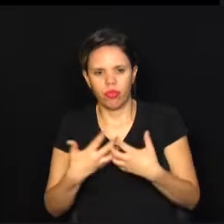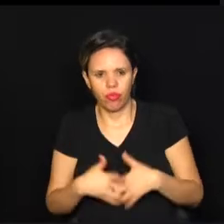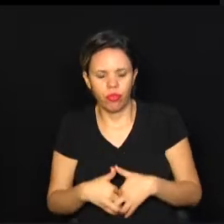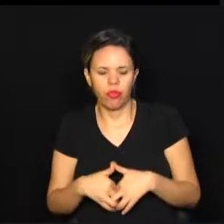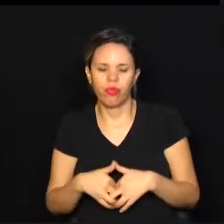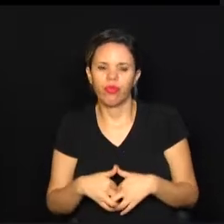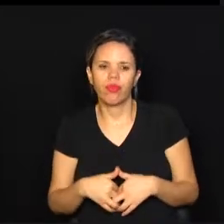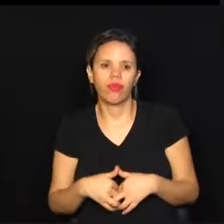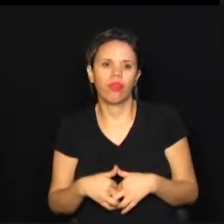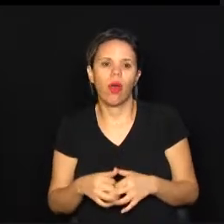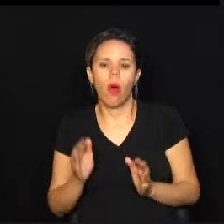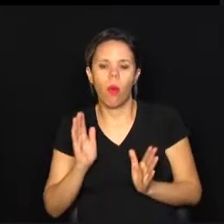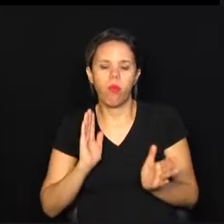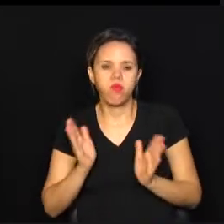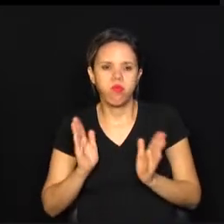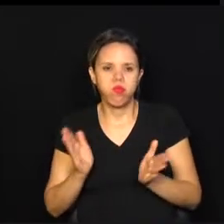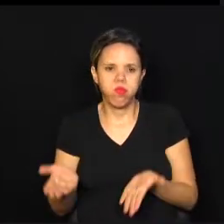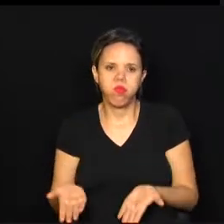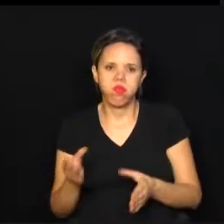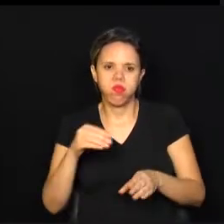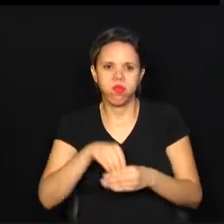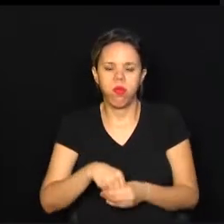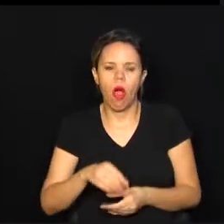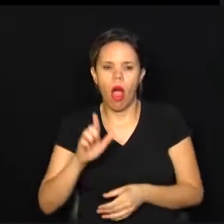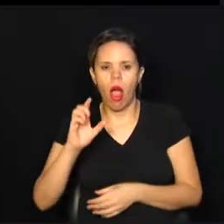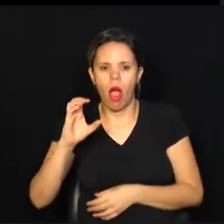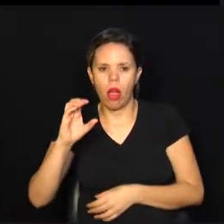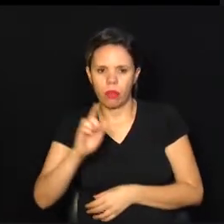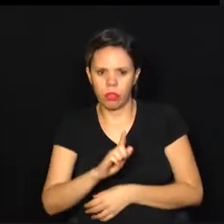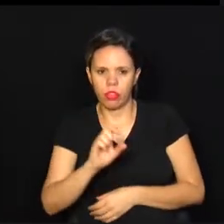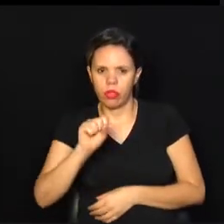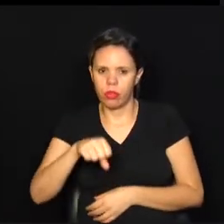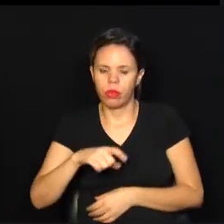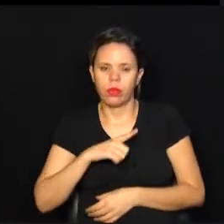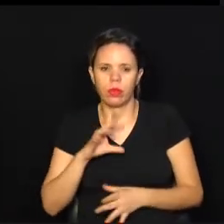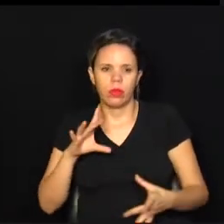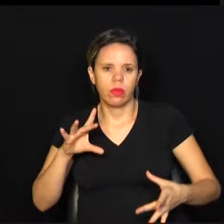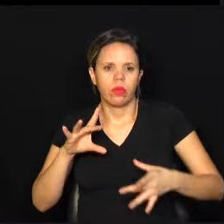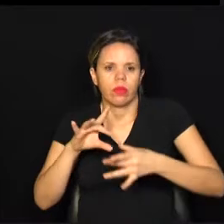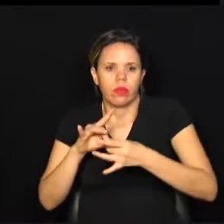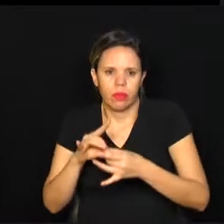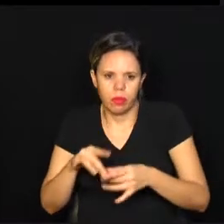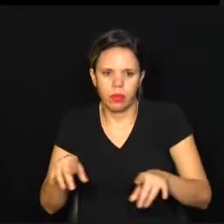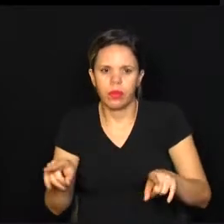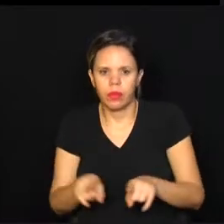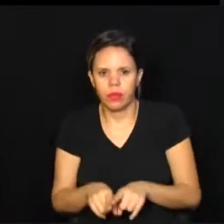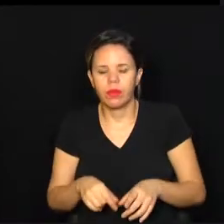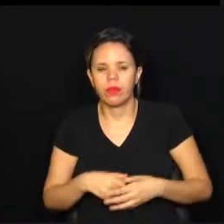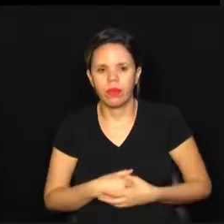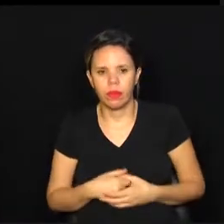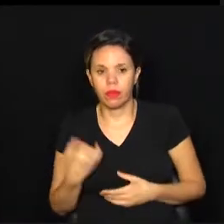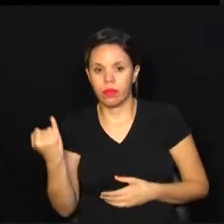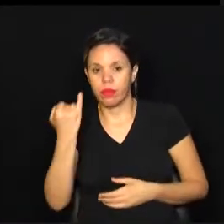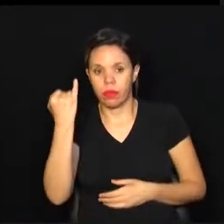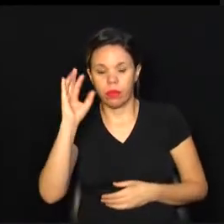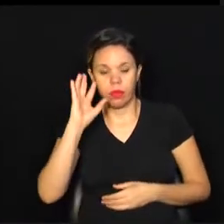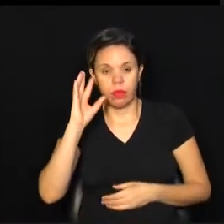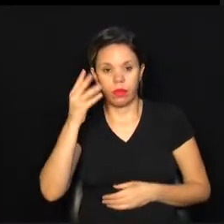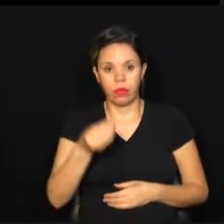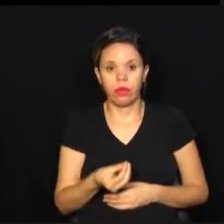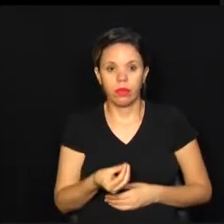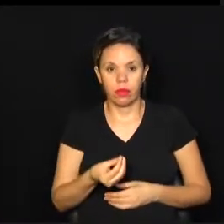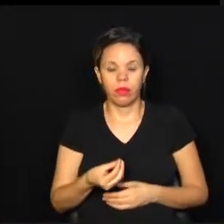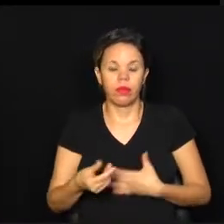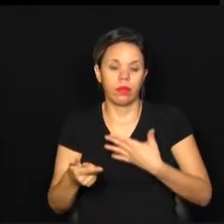cargas, né, que passa pelo Campo Grande, então cinde o Campo Grande ao meio também, né, então é importante entender também